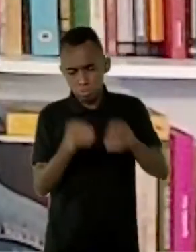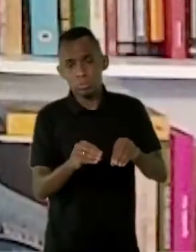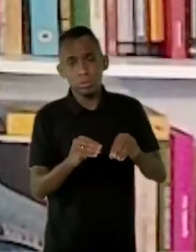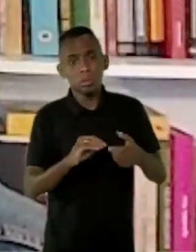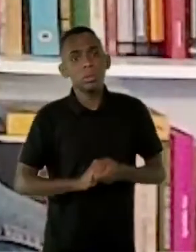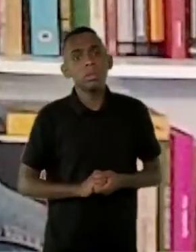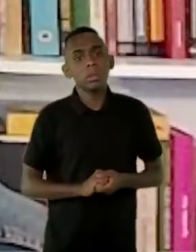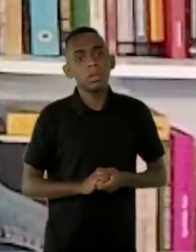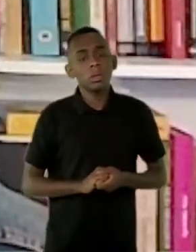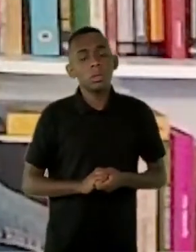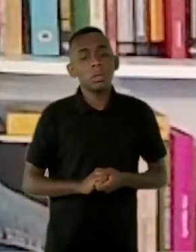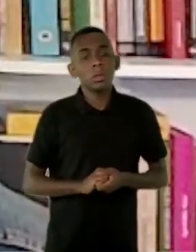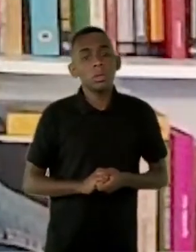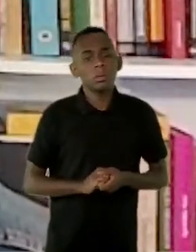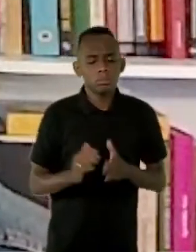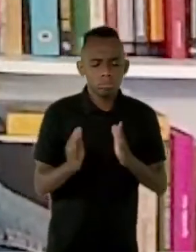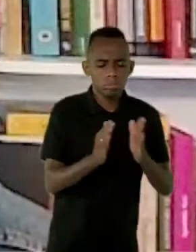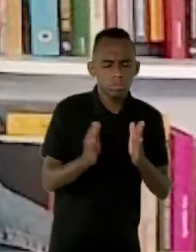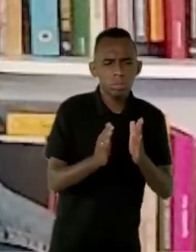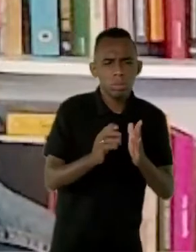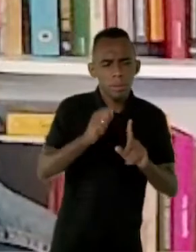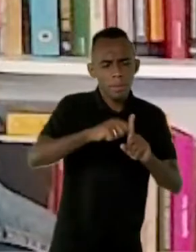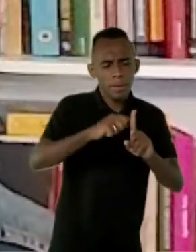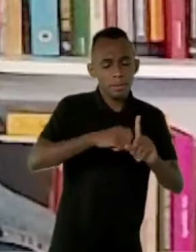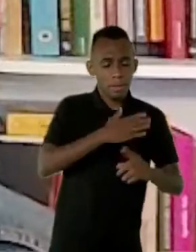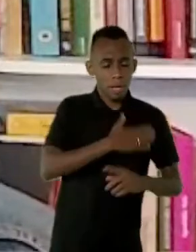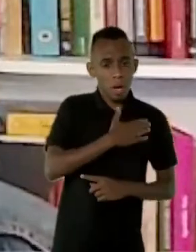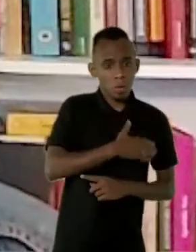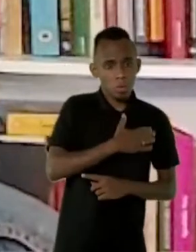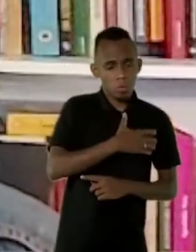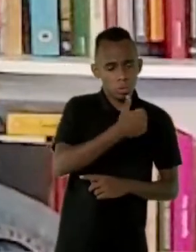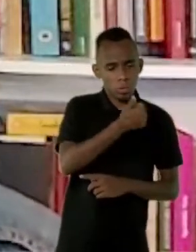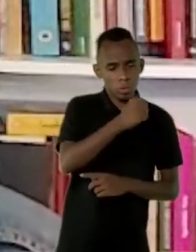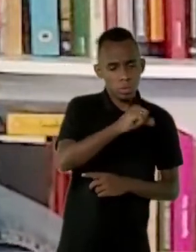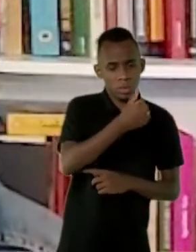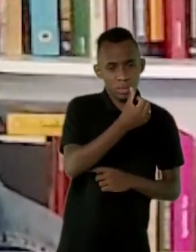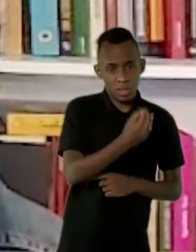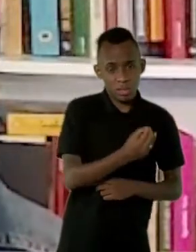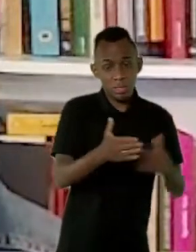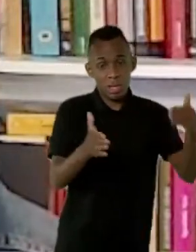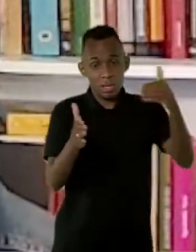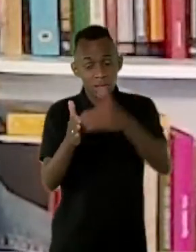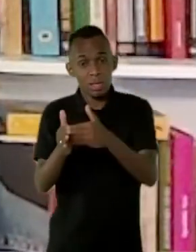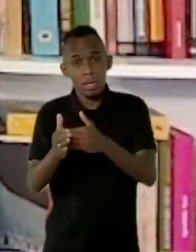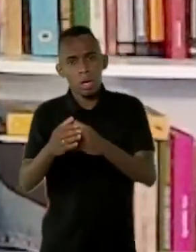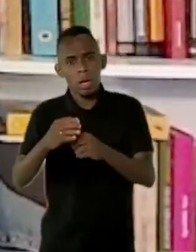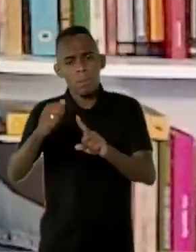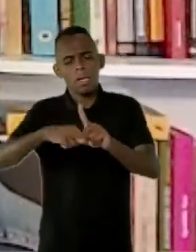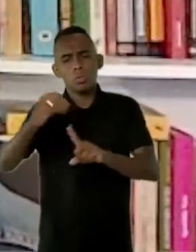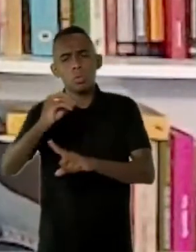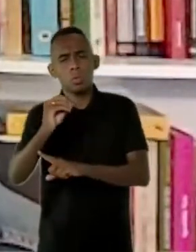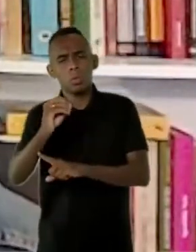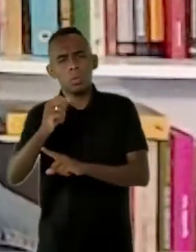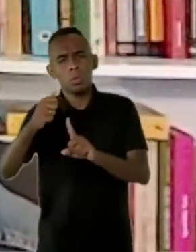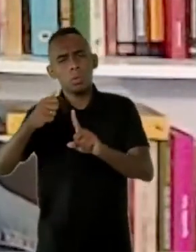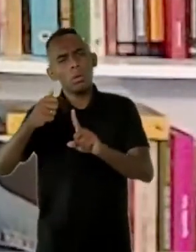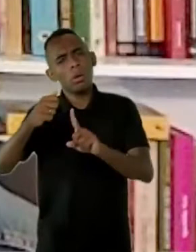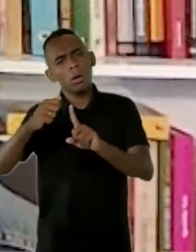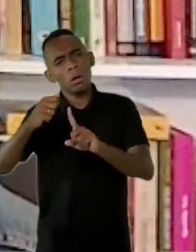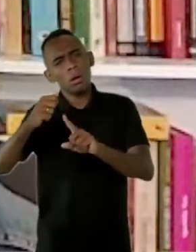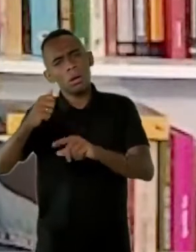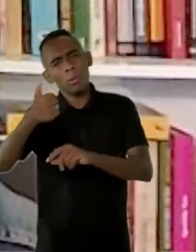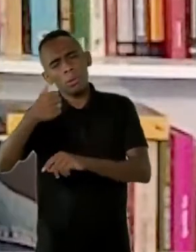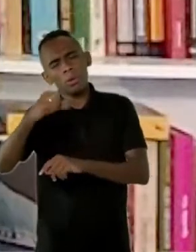boom de agosto de 60 até mais ou menos outubro de 61. Aí isso eu falo do